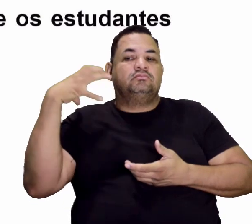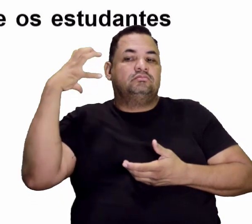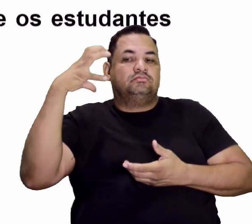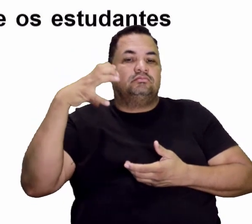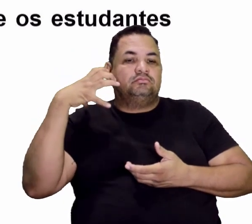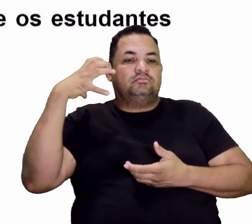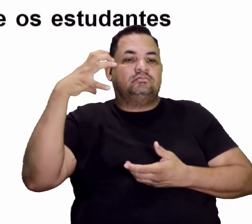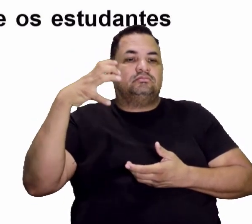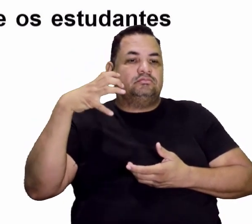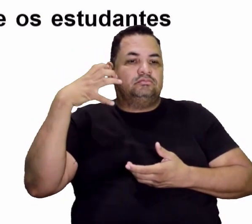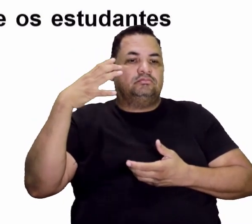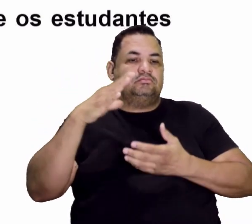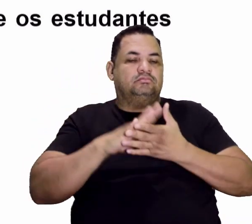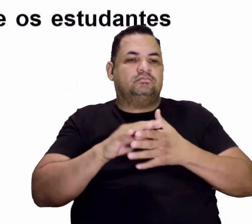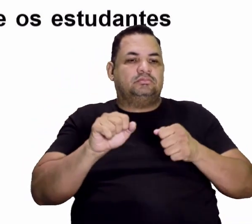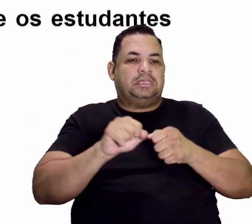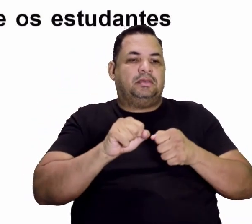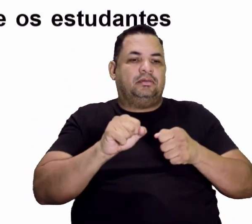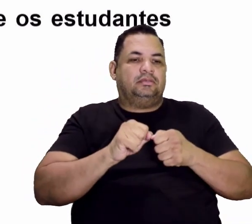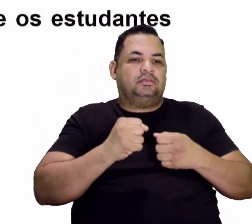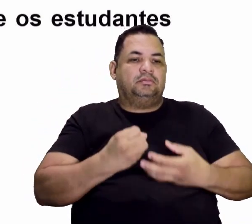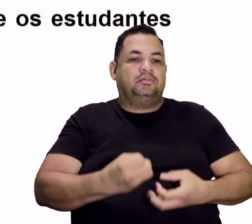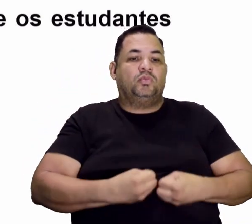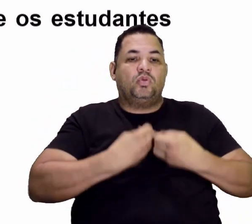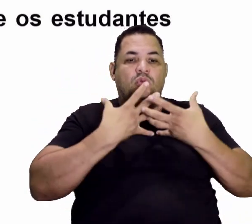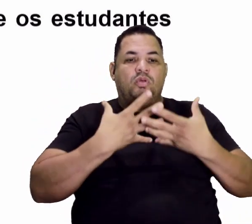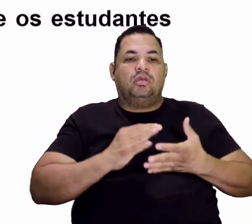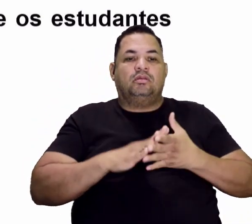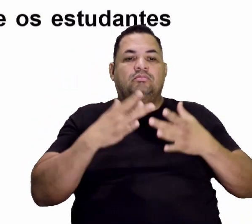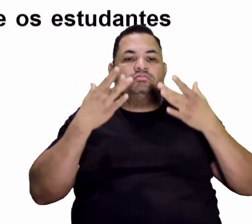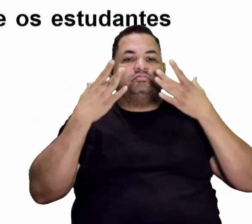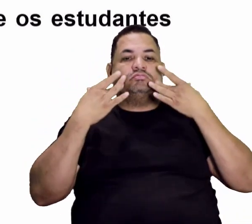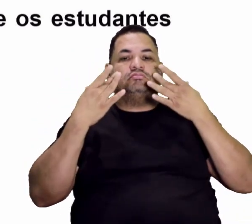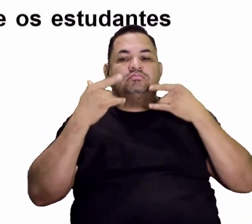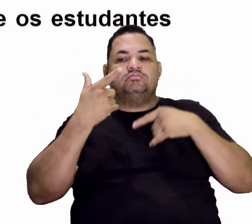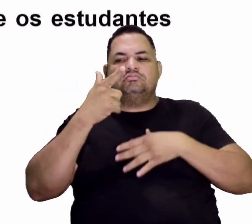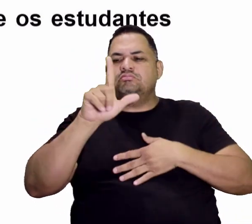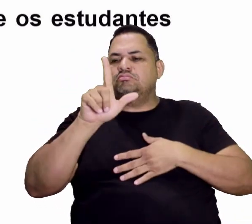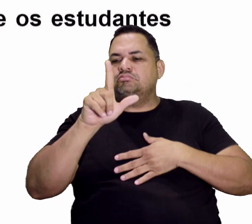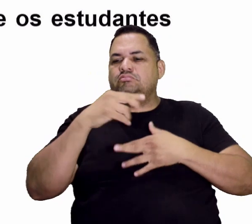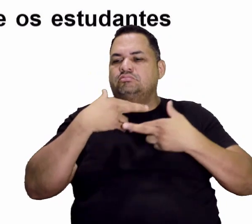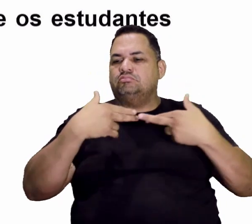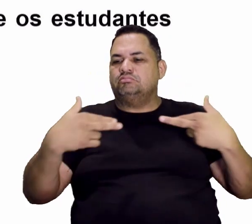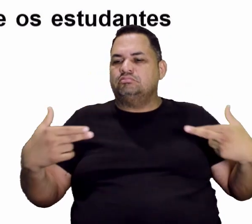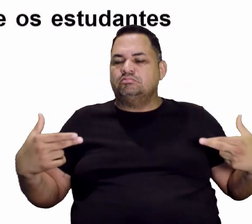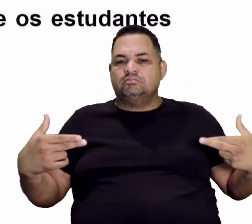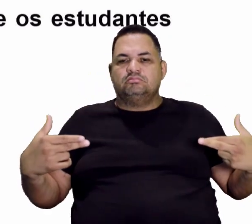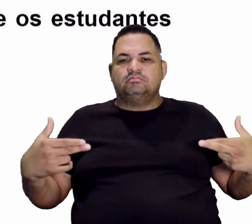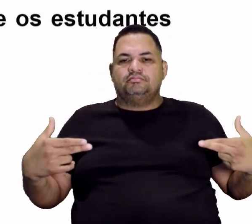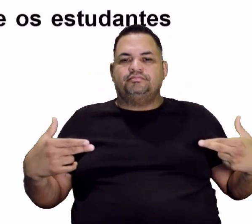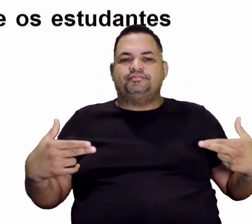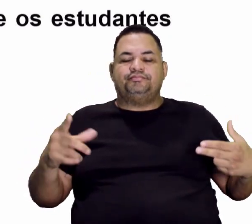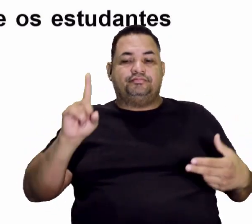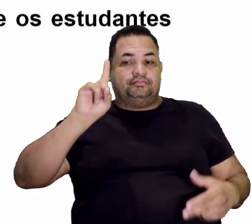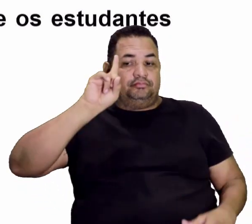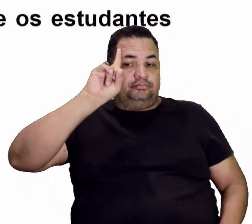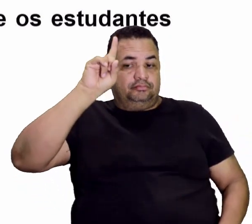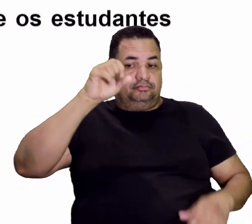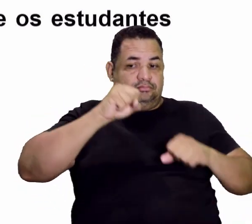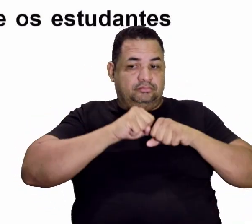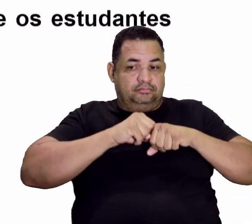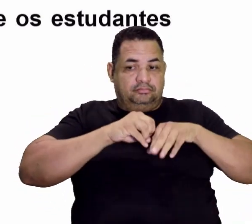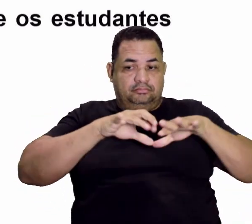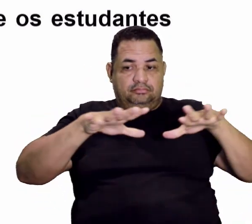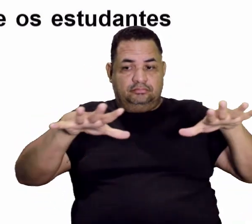que irão fazer poesia, olha só, teatro e muito mais. Ó, a sua ideia ela